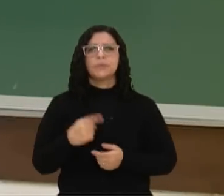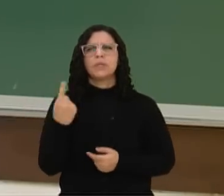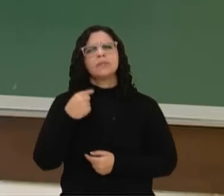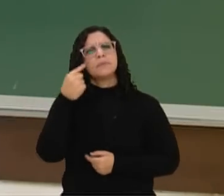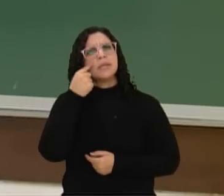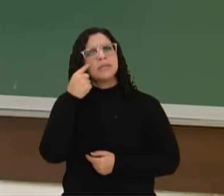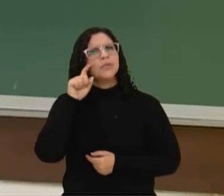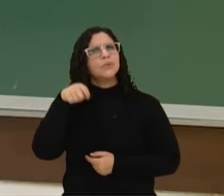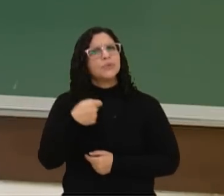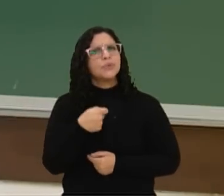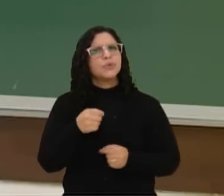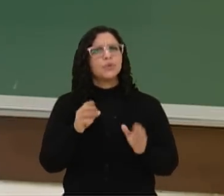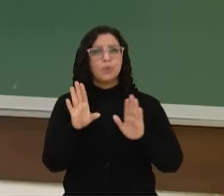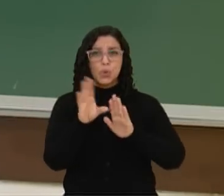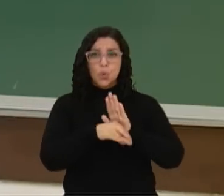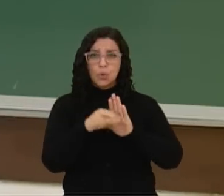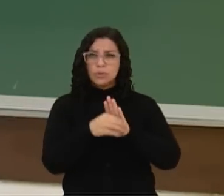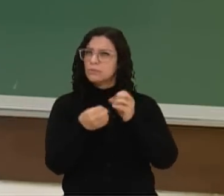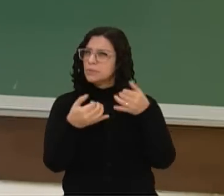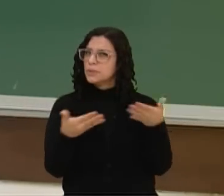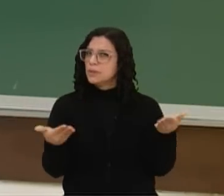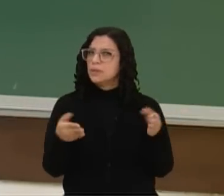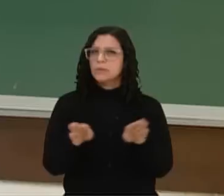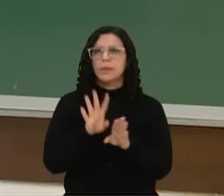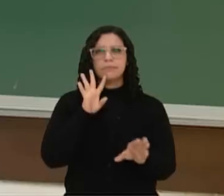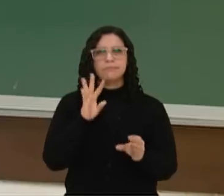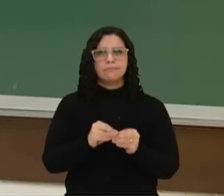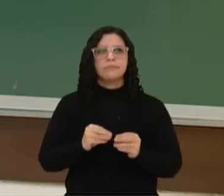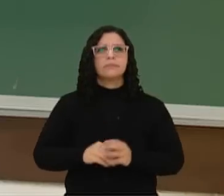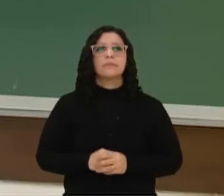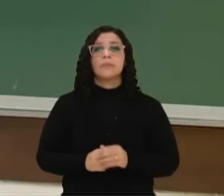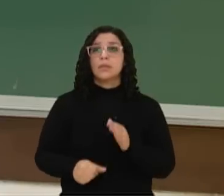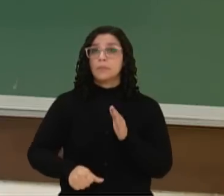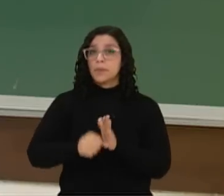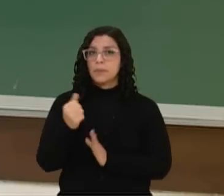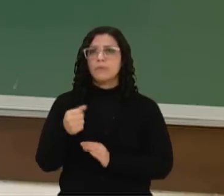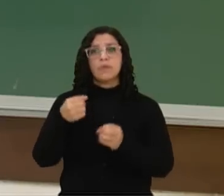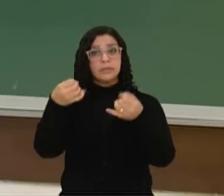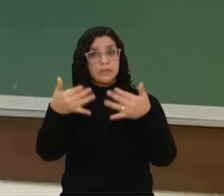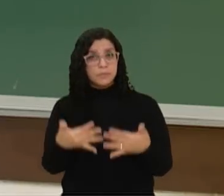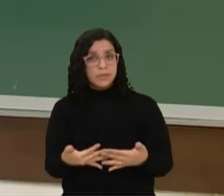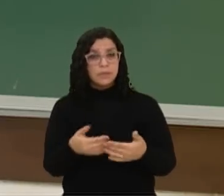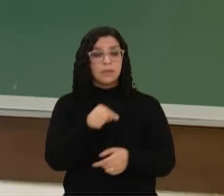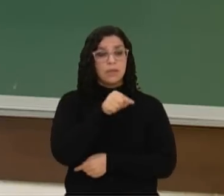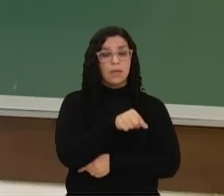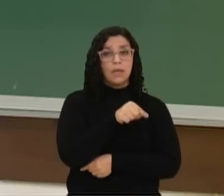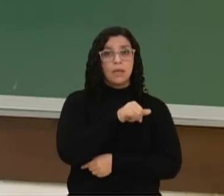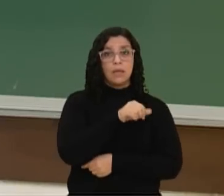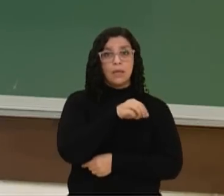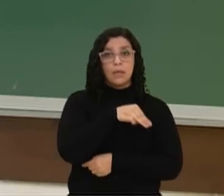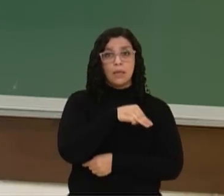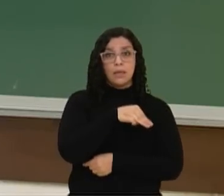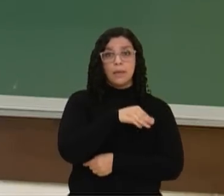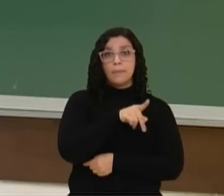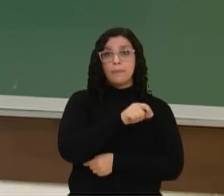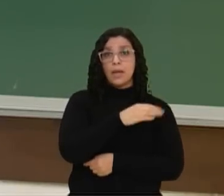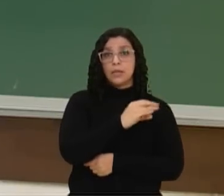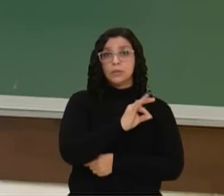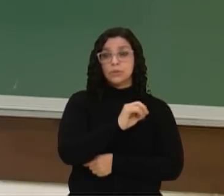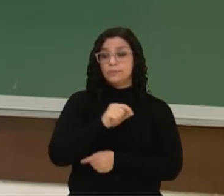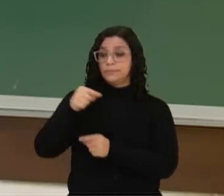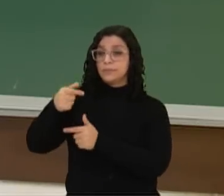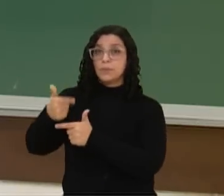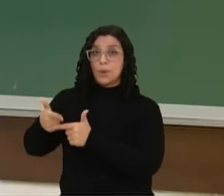gente pensar nessa primeira parte de conceitos, desse entendimento. Primeiro ali, explique a diferença entre impacto e problema